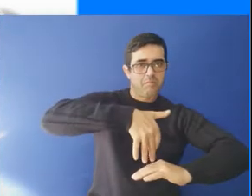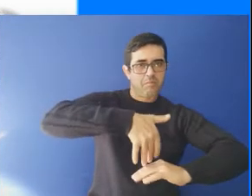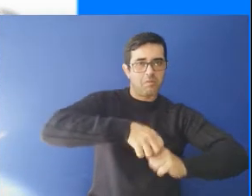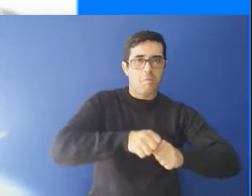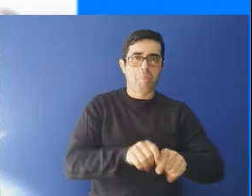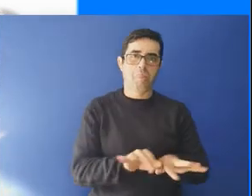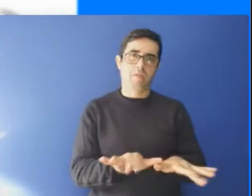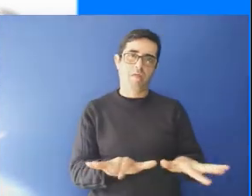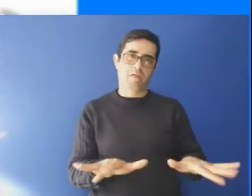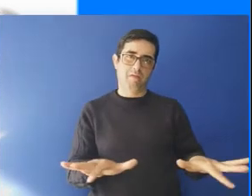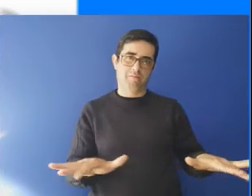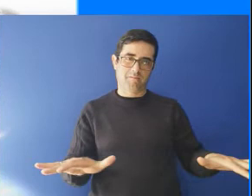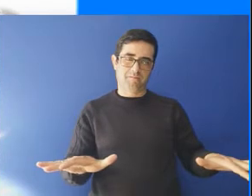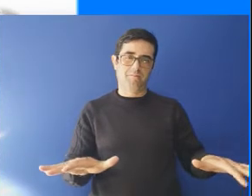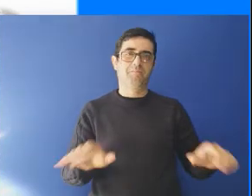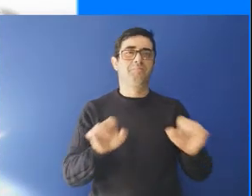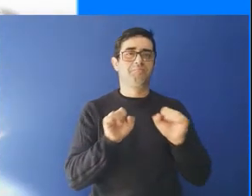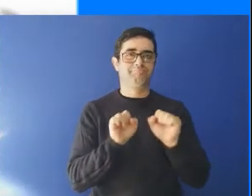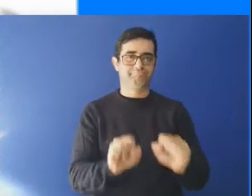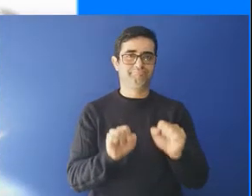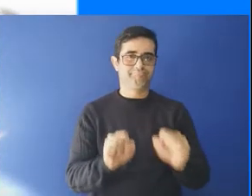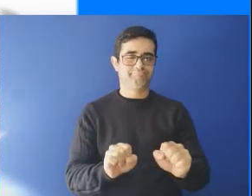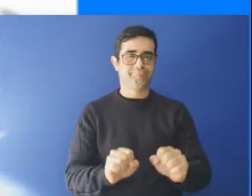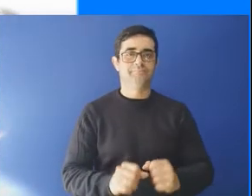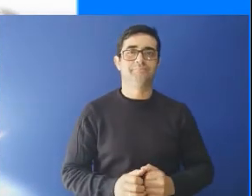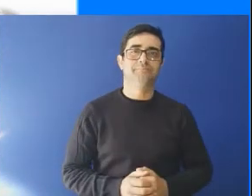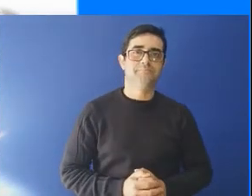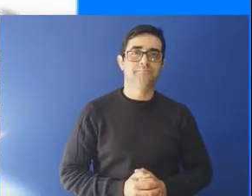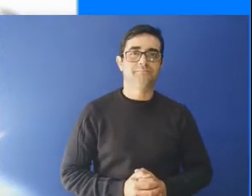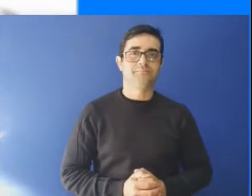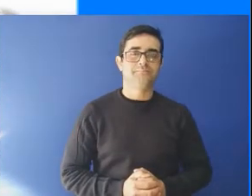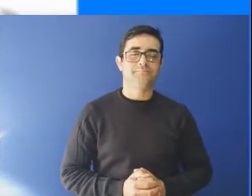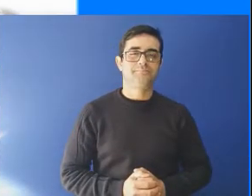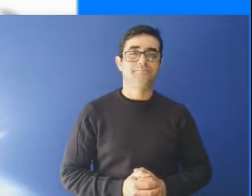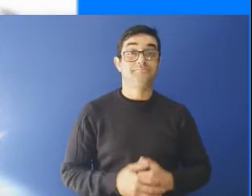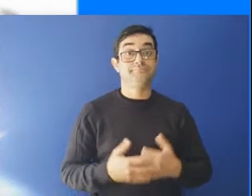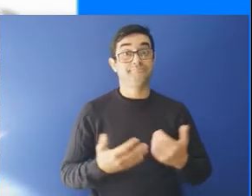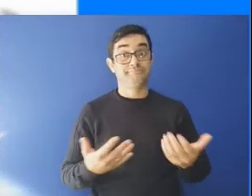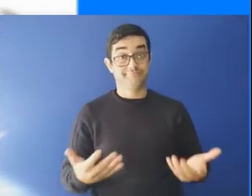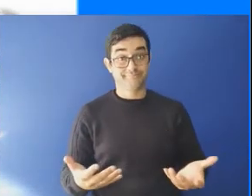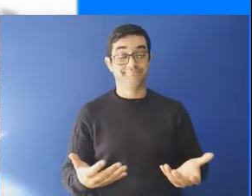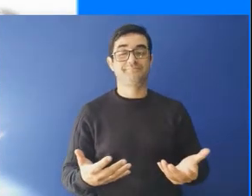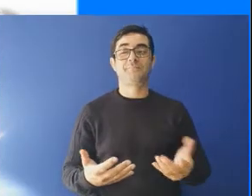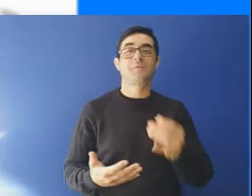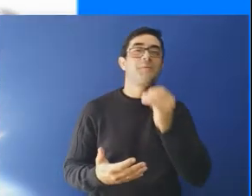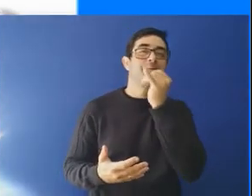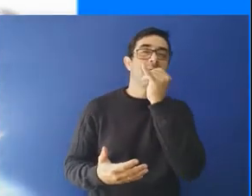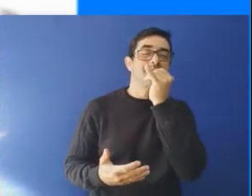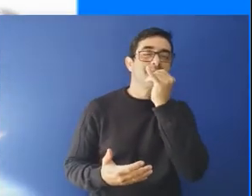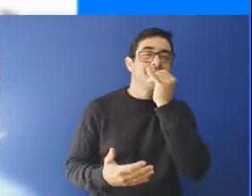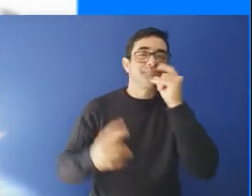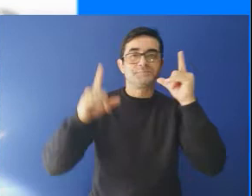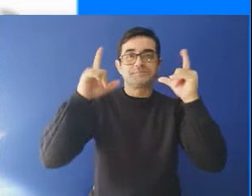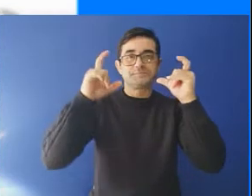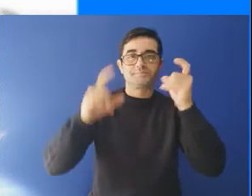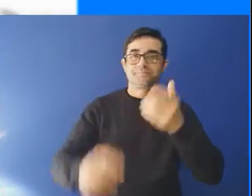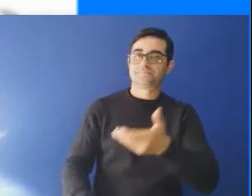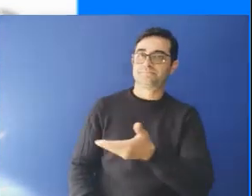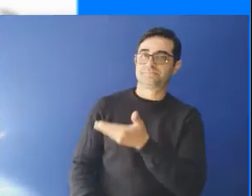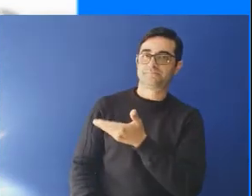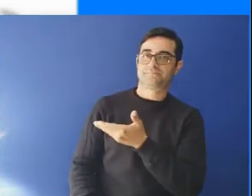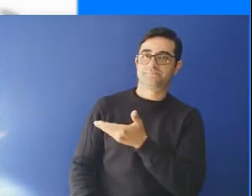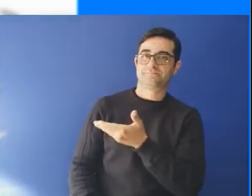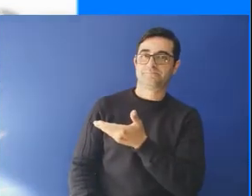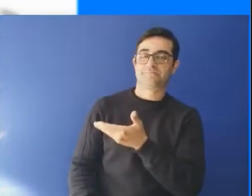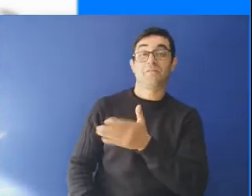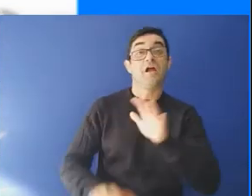as águas subterrâneas. Bom, a gente pode perder o solo, é possível haver